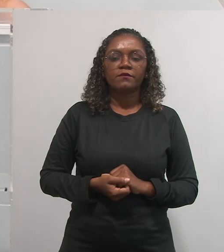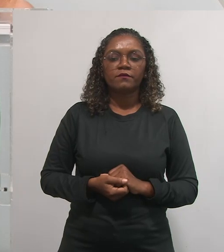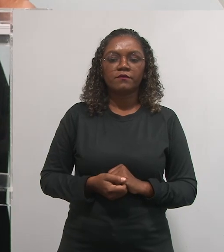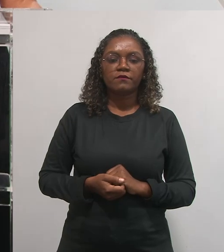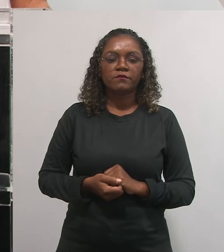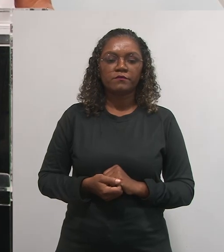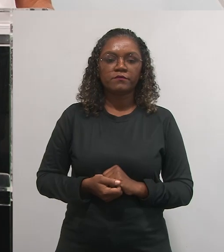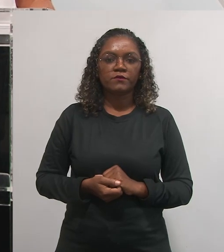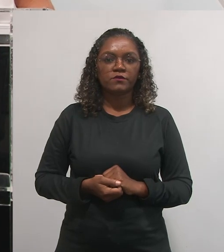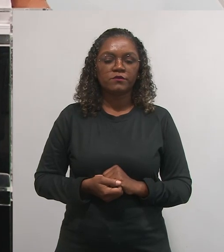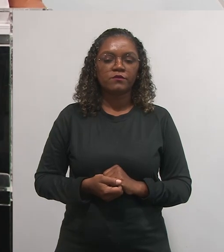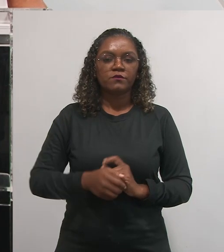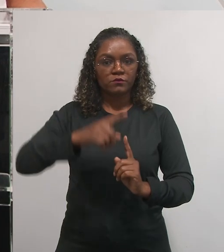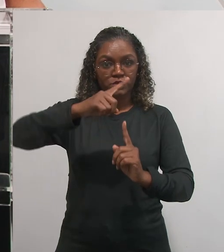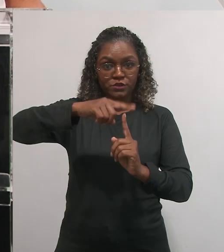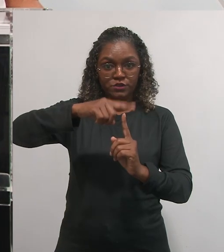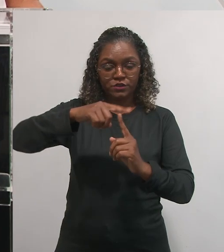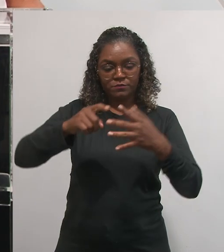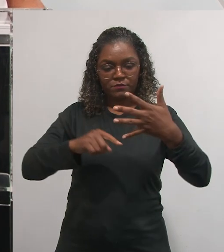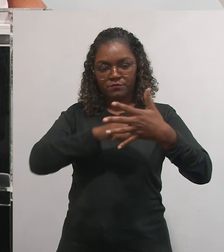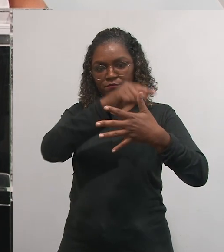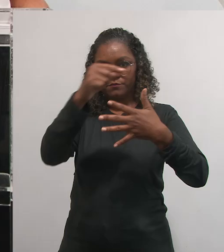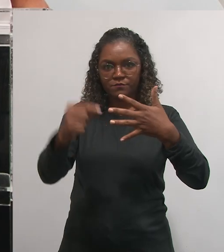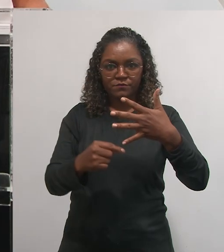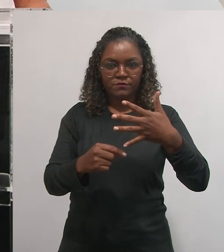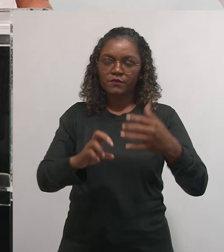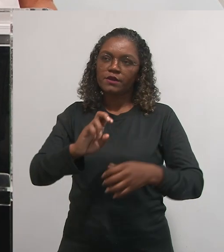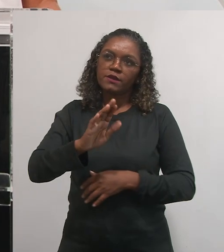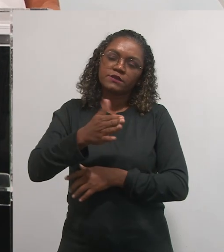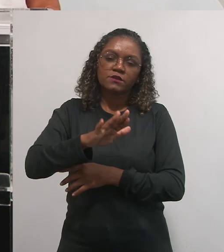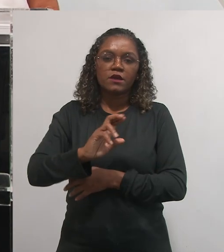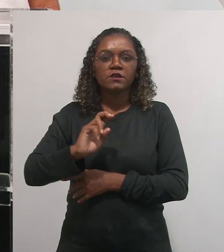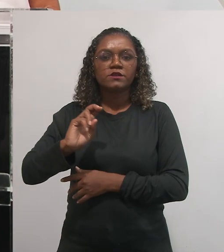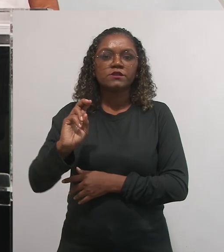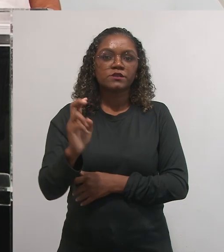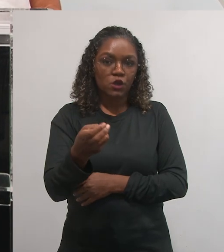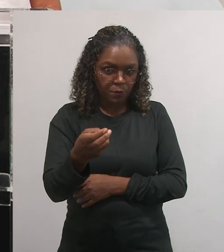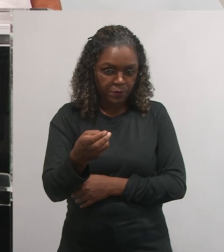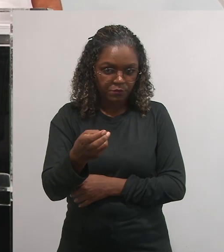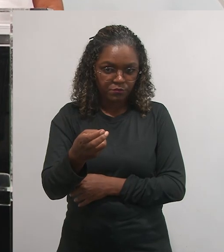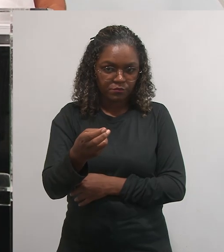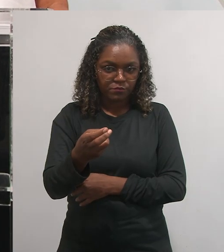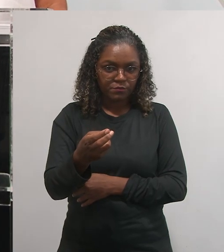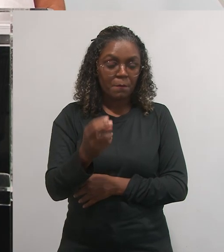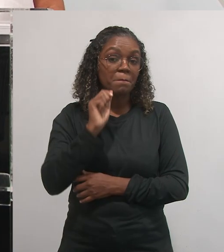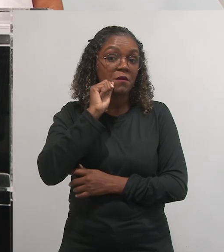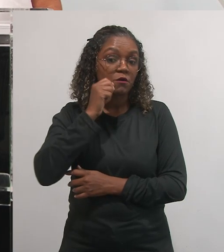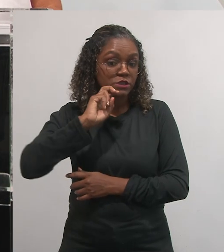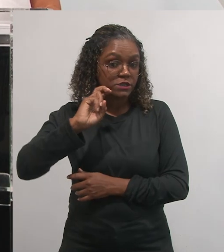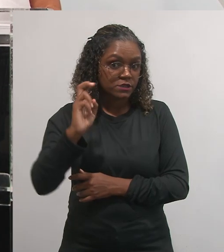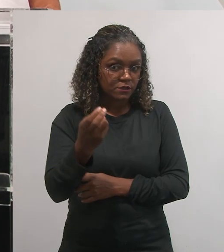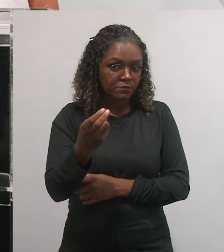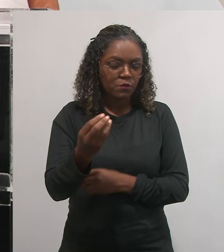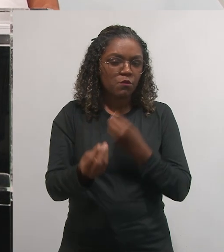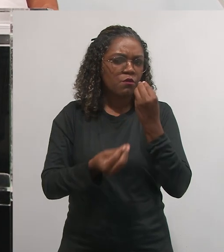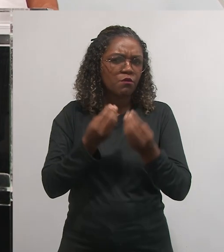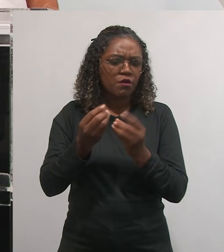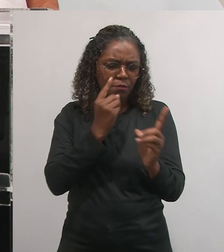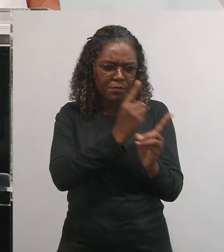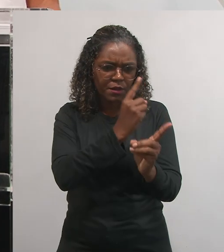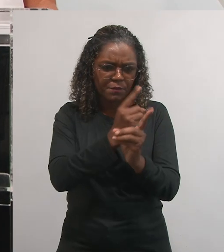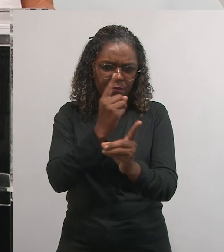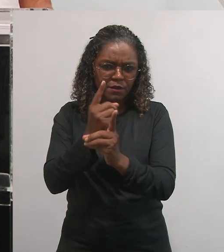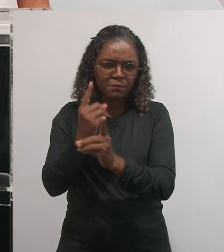pães um exemplo deu 5.000 unidades então quanto como que eu vou achar a participação de cada